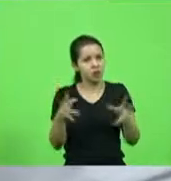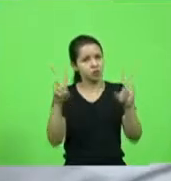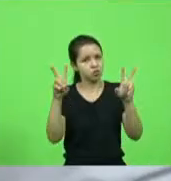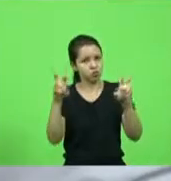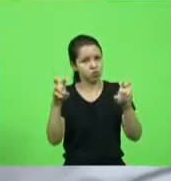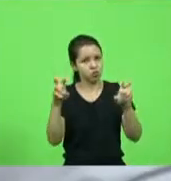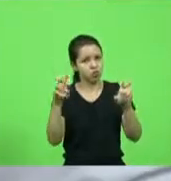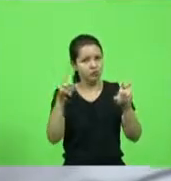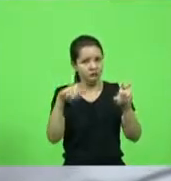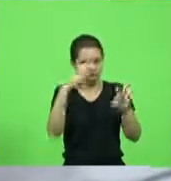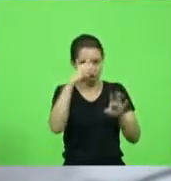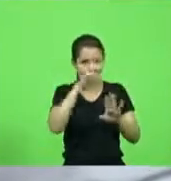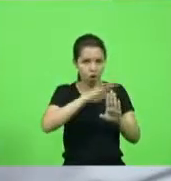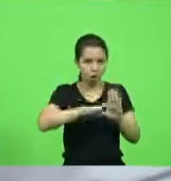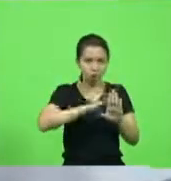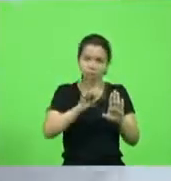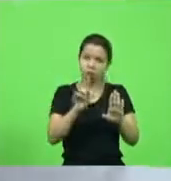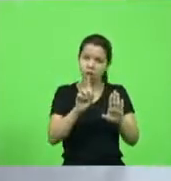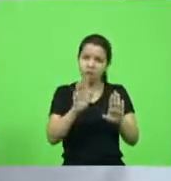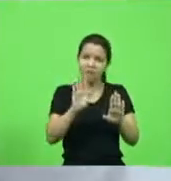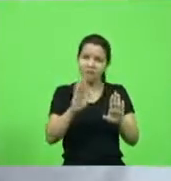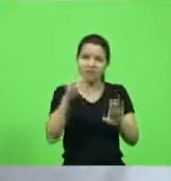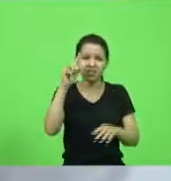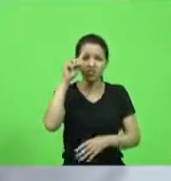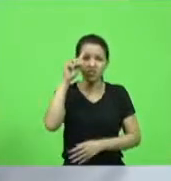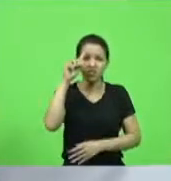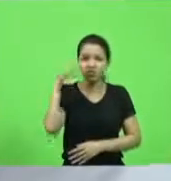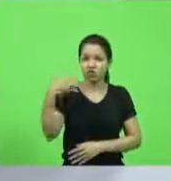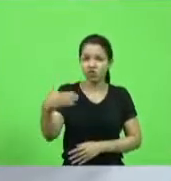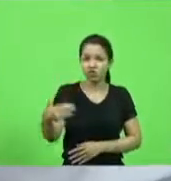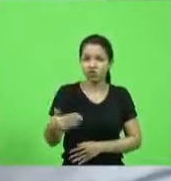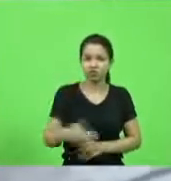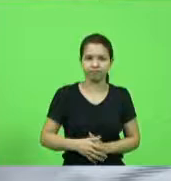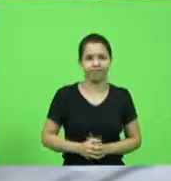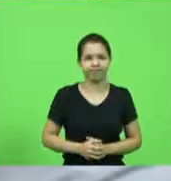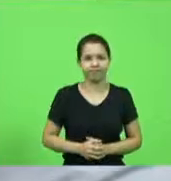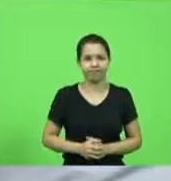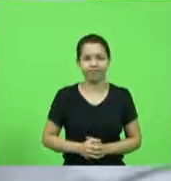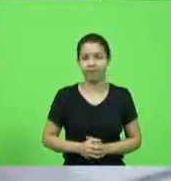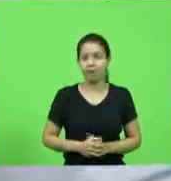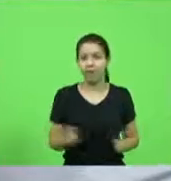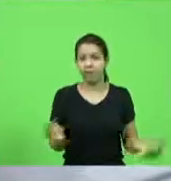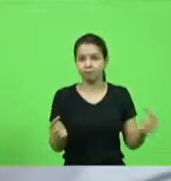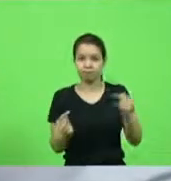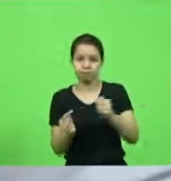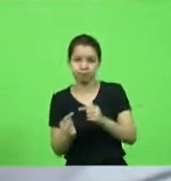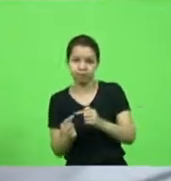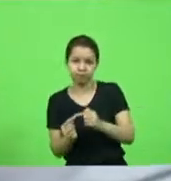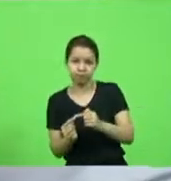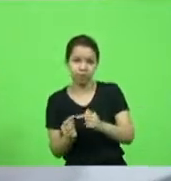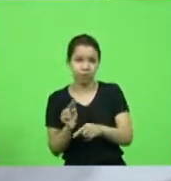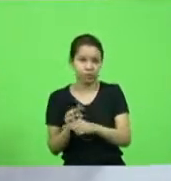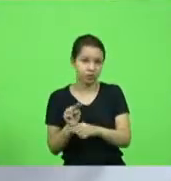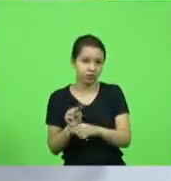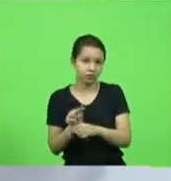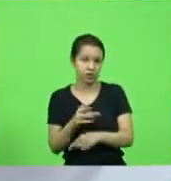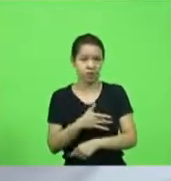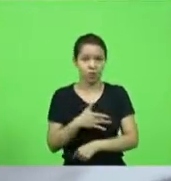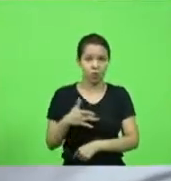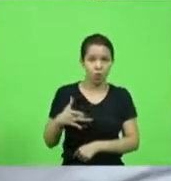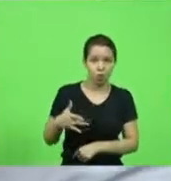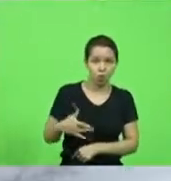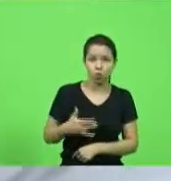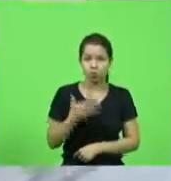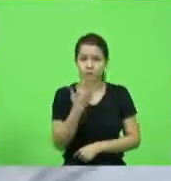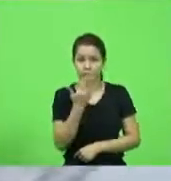dia e que dizem respeito diretamente à proteção da saúde, dos alimentos, enfim, do controle de